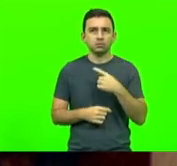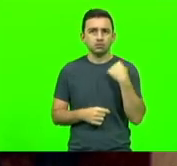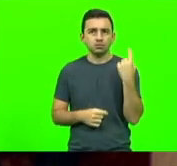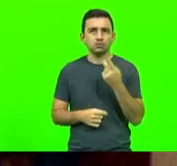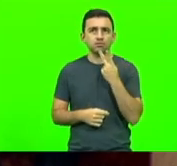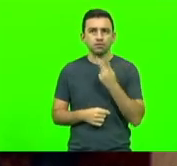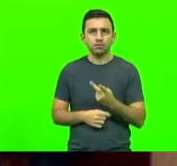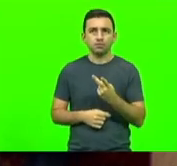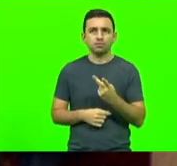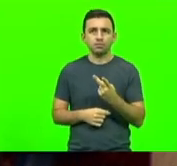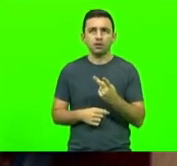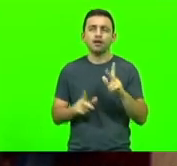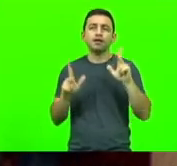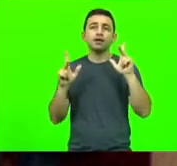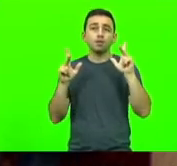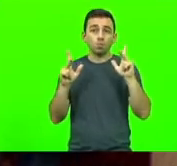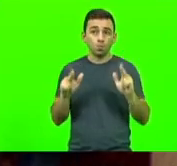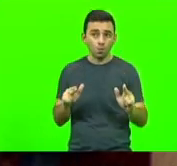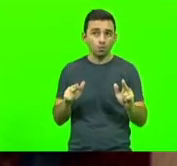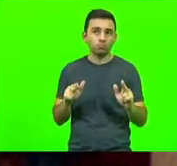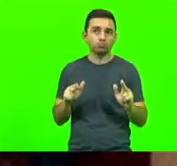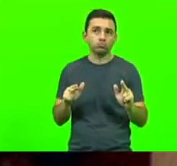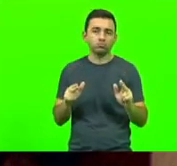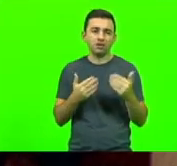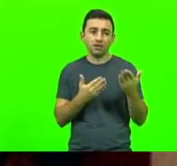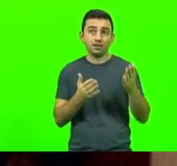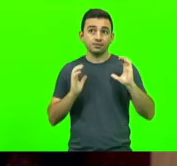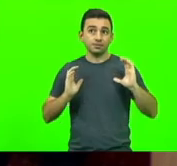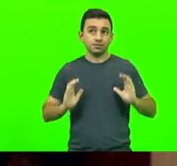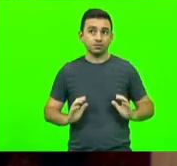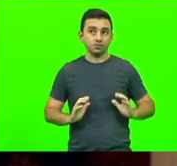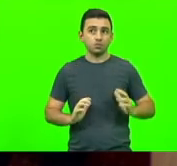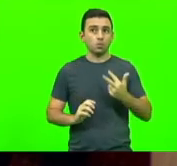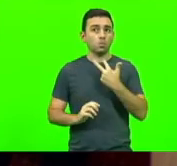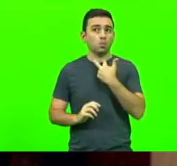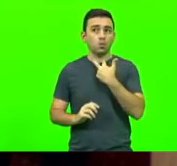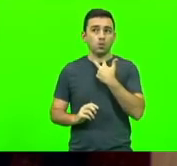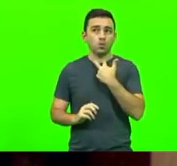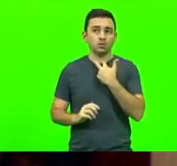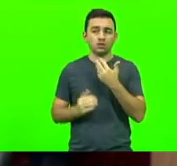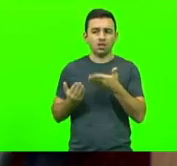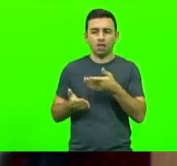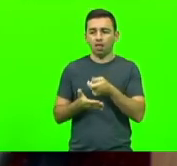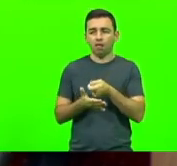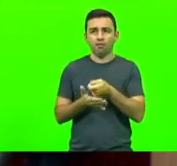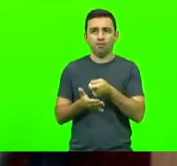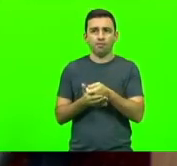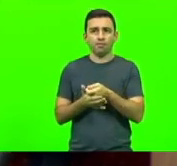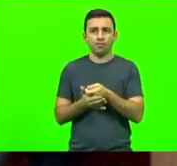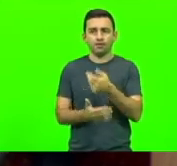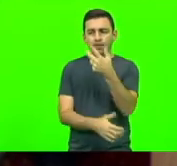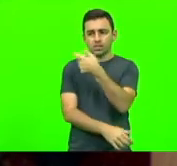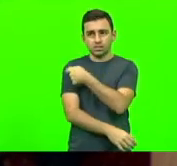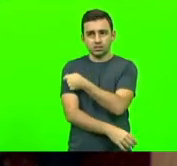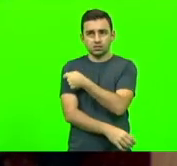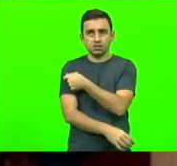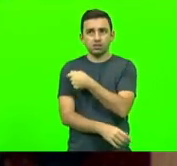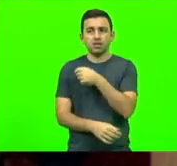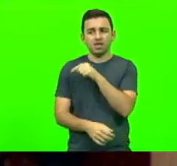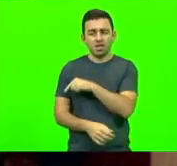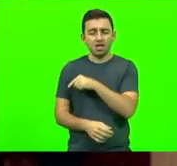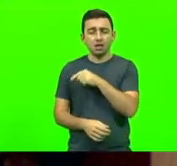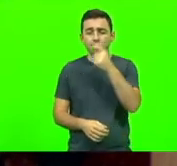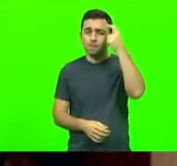falando. Da mesma forma que um cidadão não deve ser obrigado a tomar vacina, se na sua